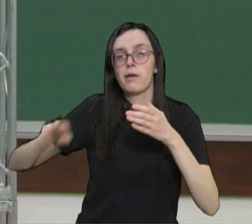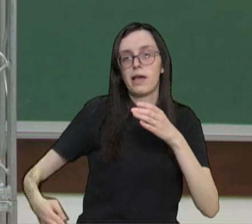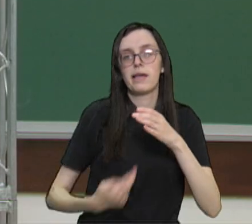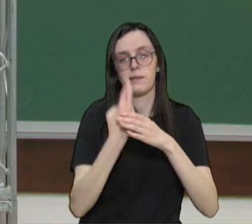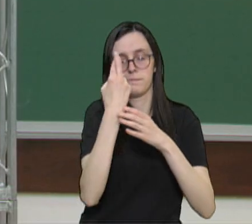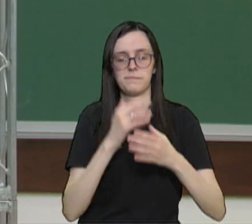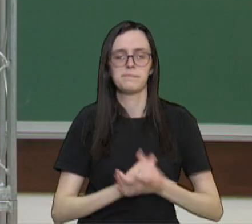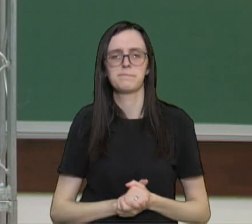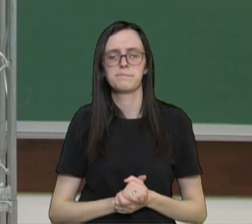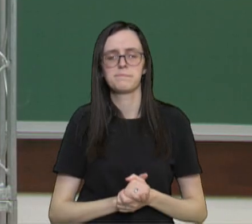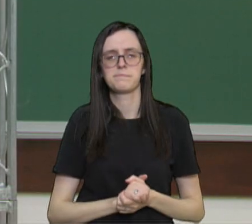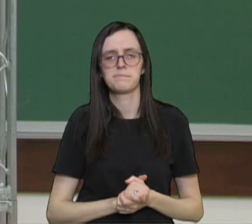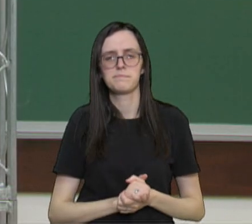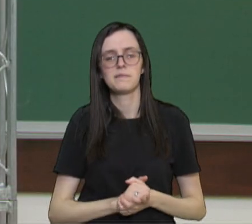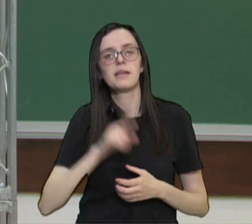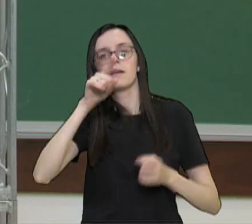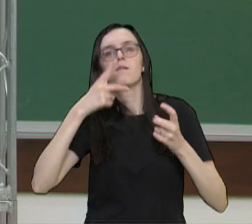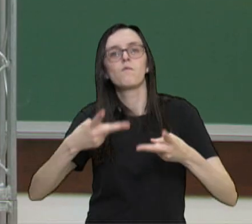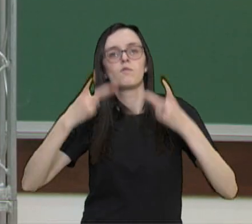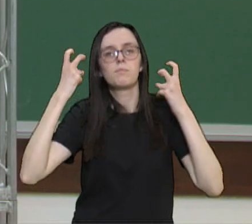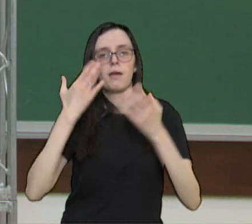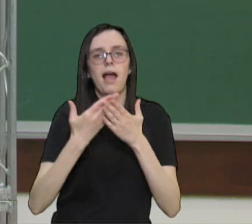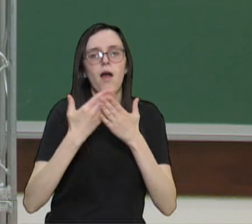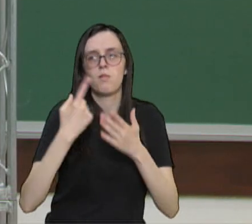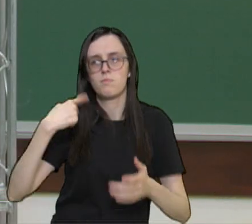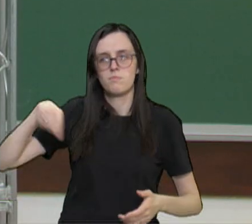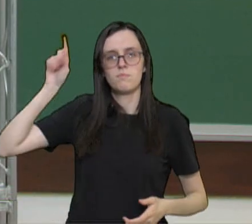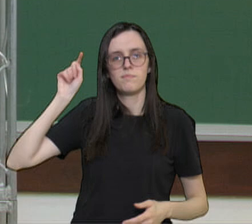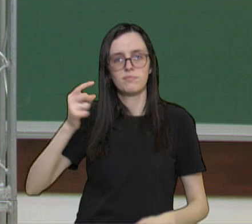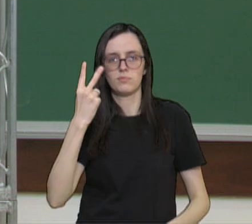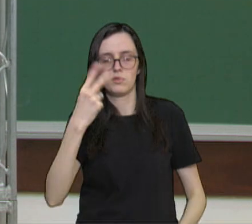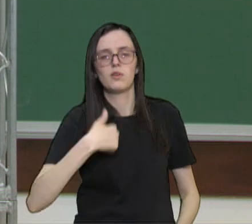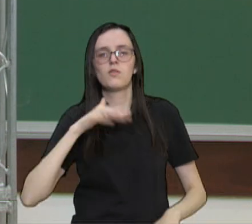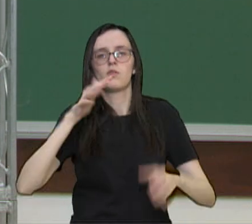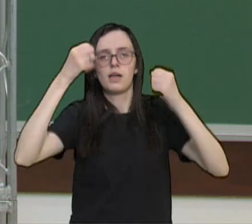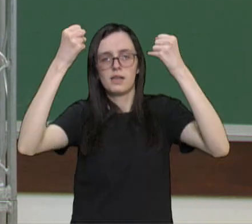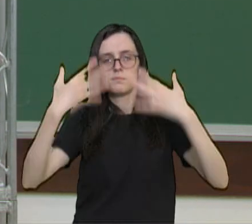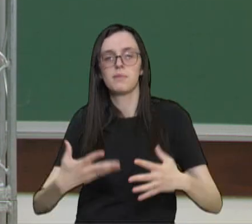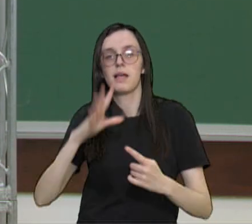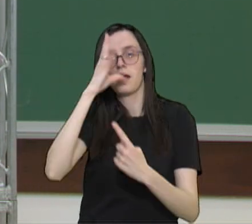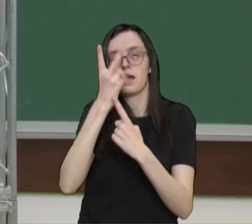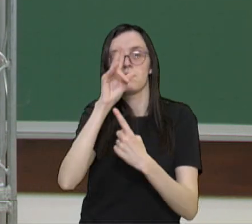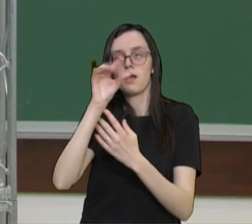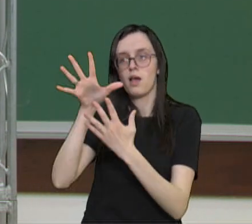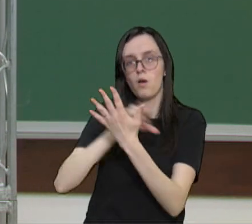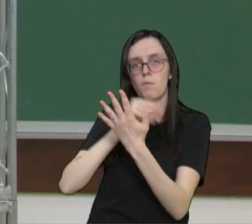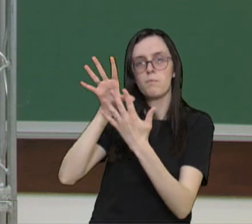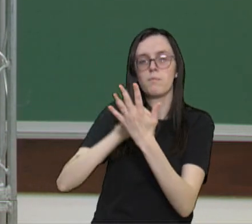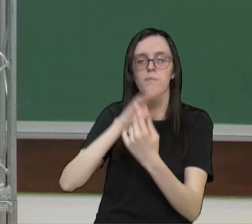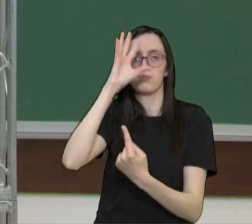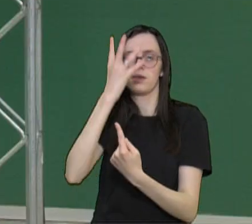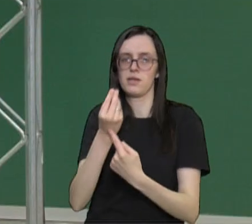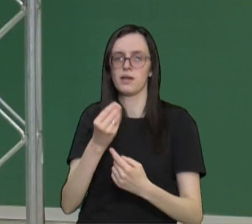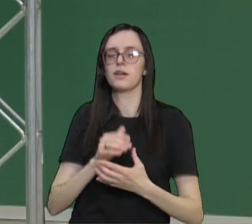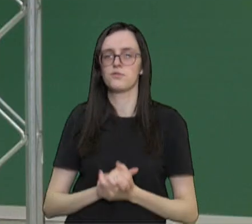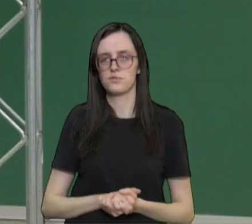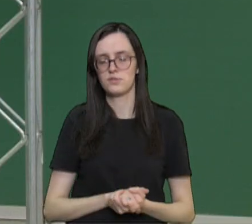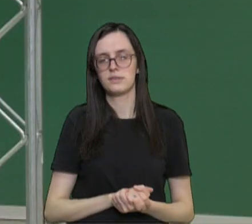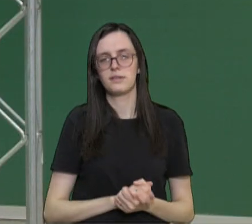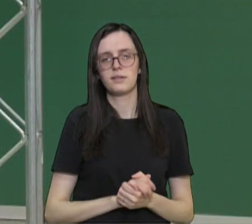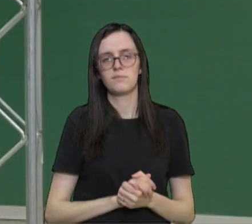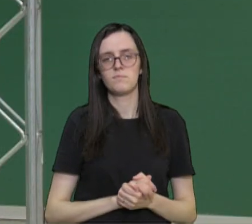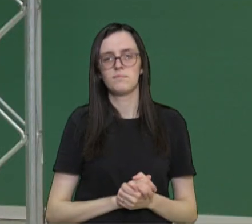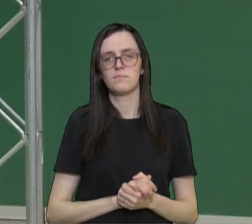em um determinado momento, na aula 2, eu falei que a arte vai copiar a própria arte.